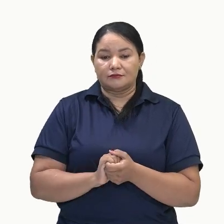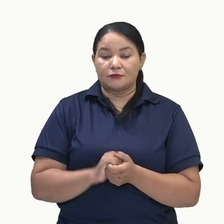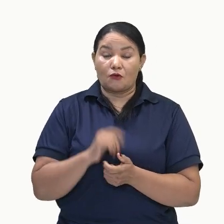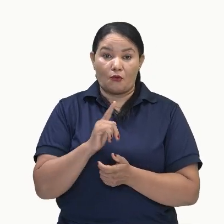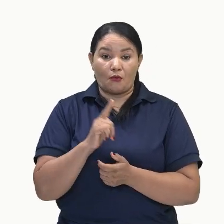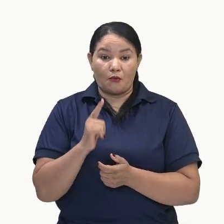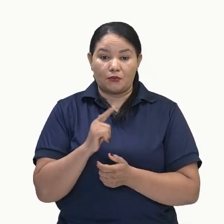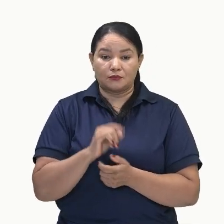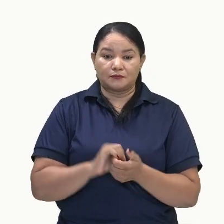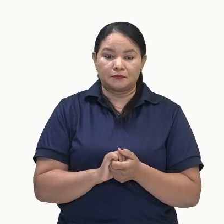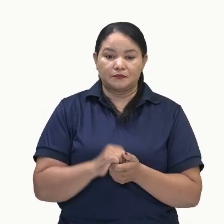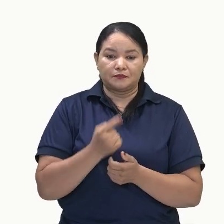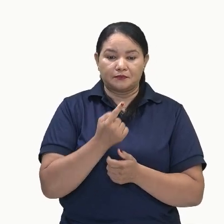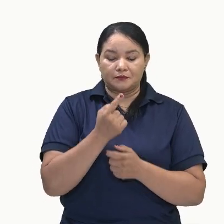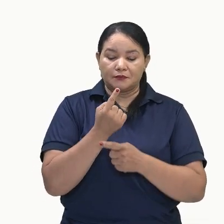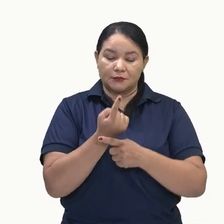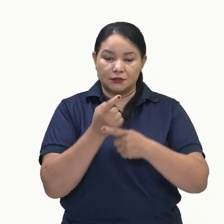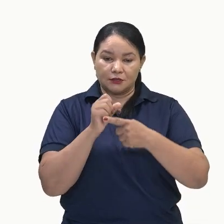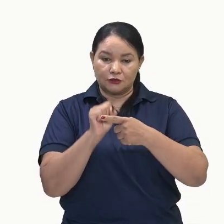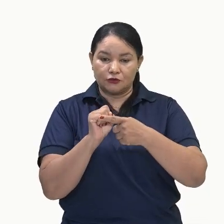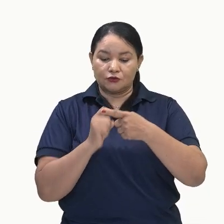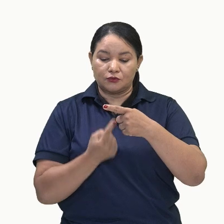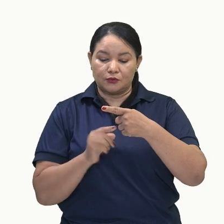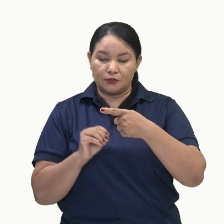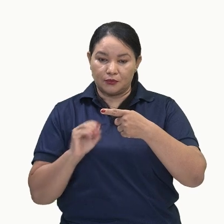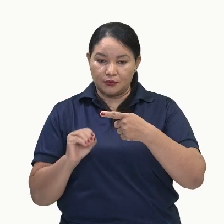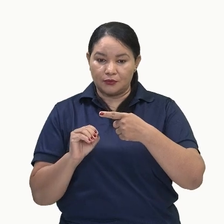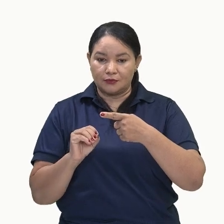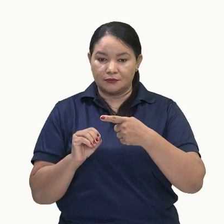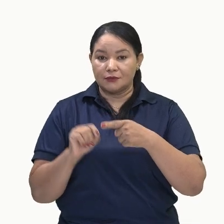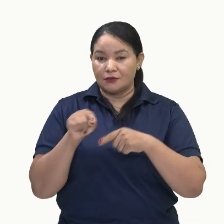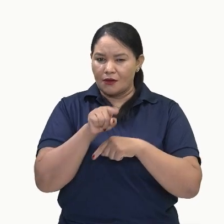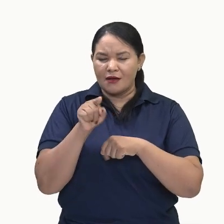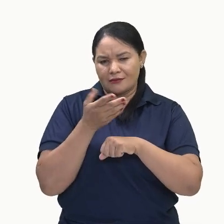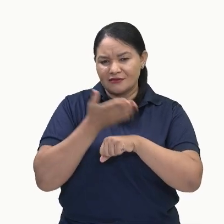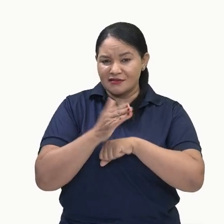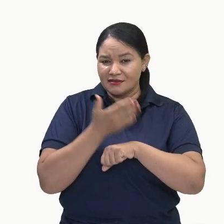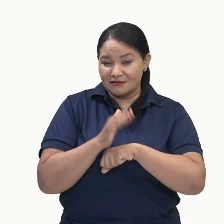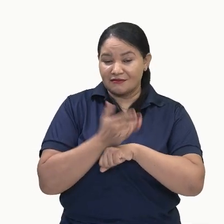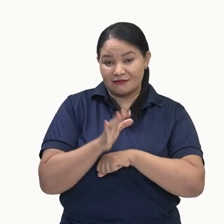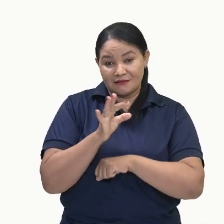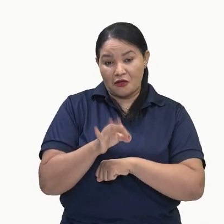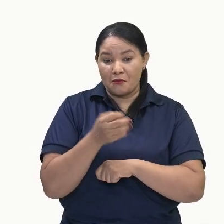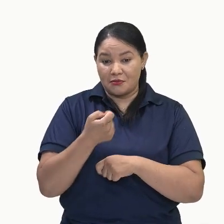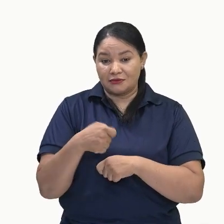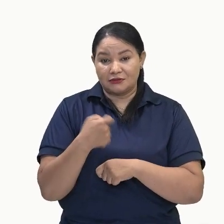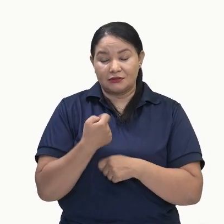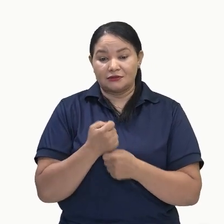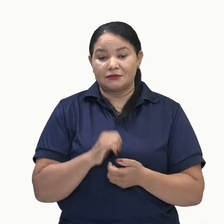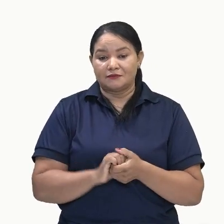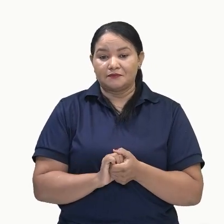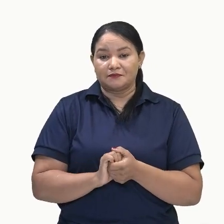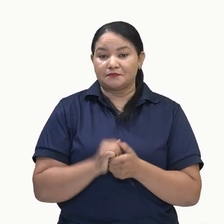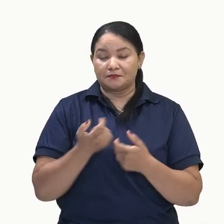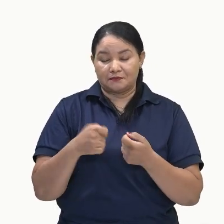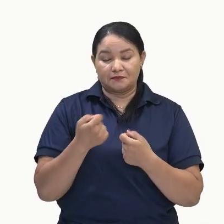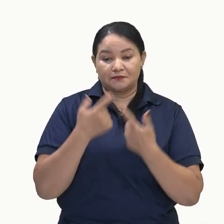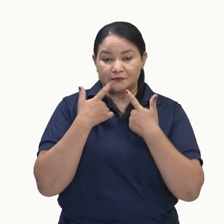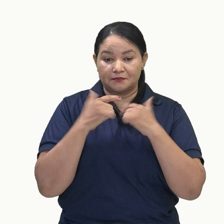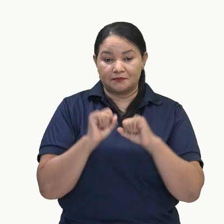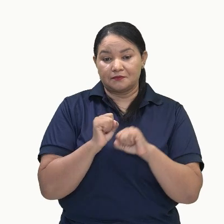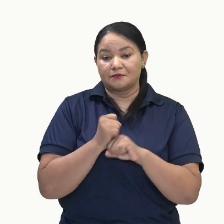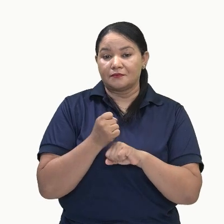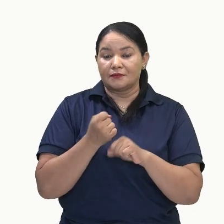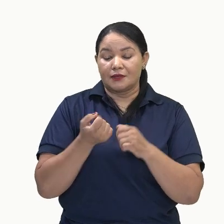Ou 18 sobre 100. Aqui era para a gente praticar mesmo, tá, pessoal? Para a gente aprender a transcrever da linguagem natural para a